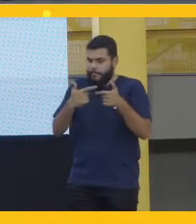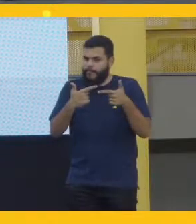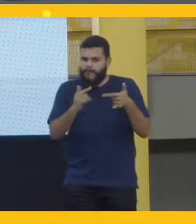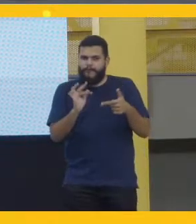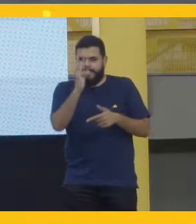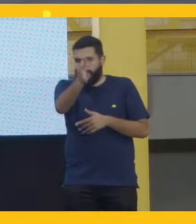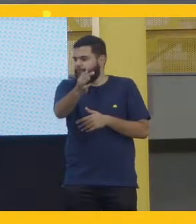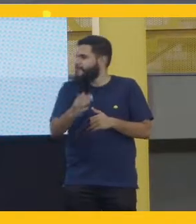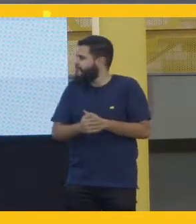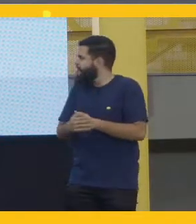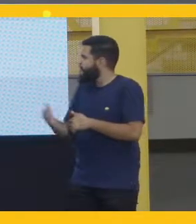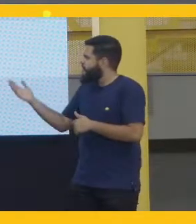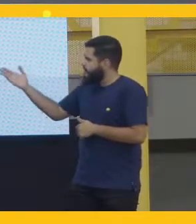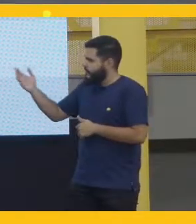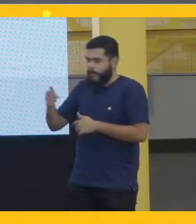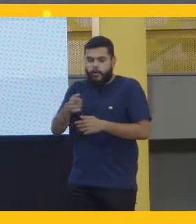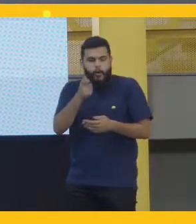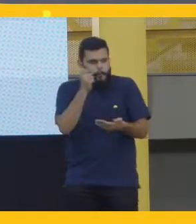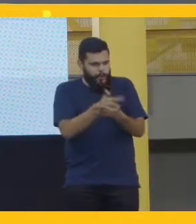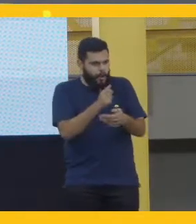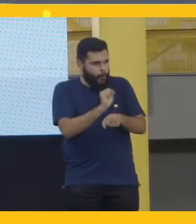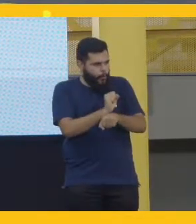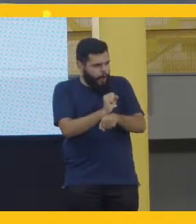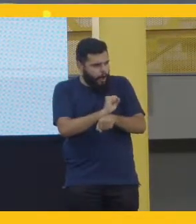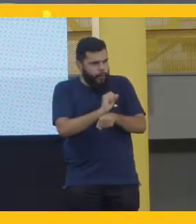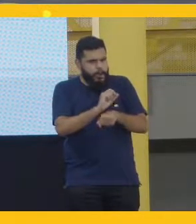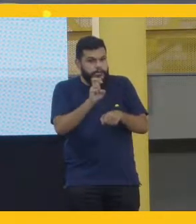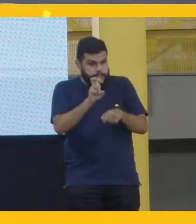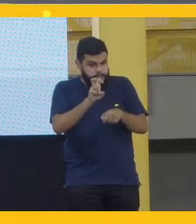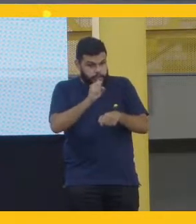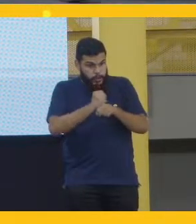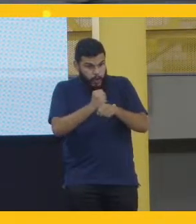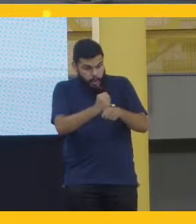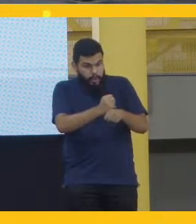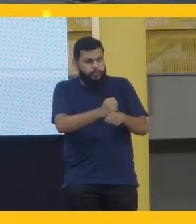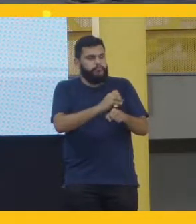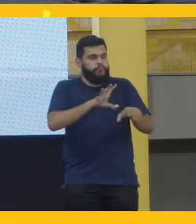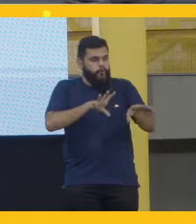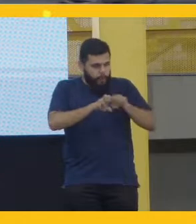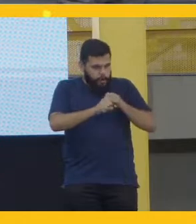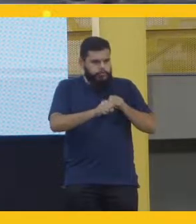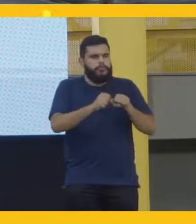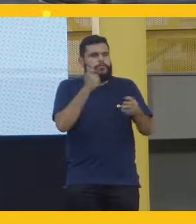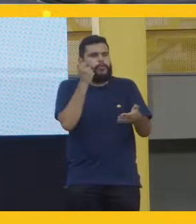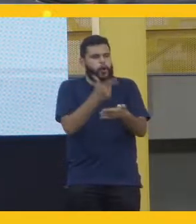Então você vai comprar esse carro 5 anos depois de formado, seu diploma lá bonito.